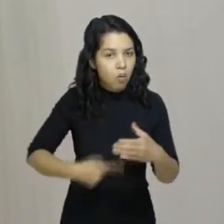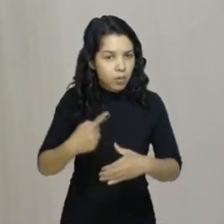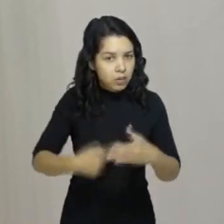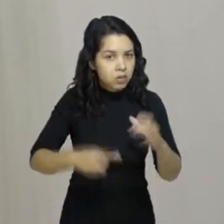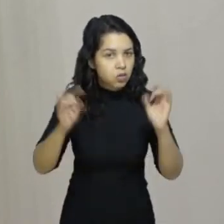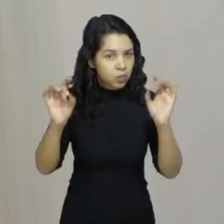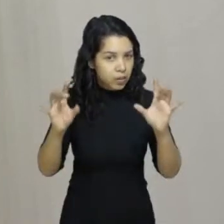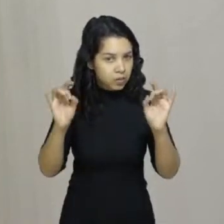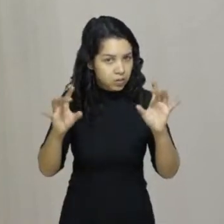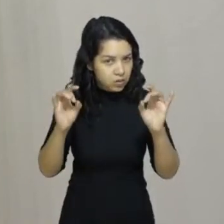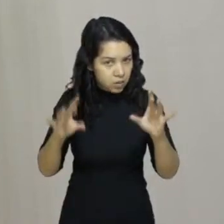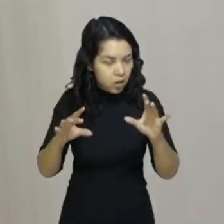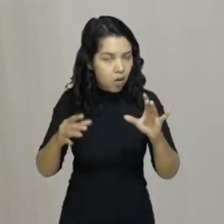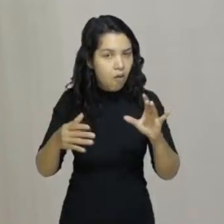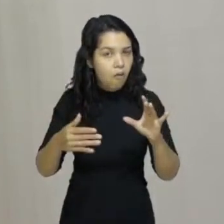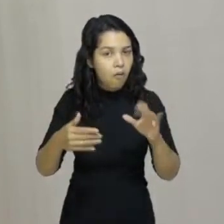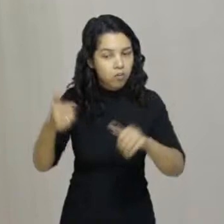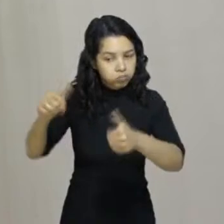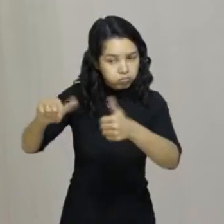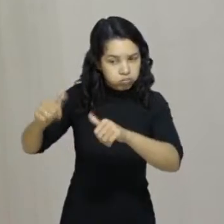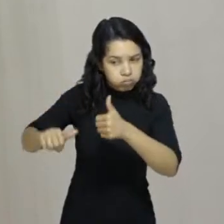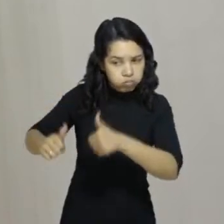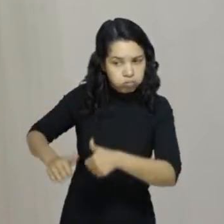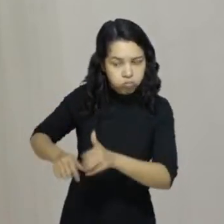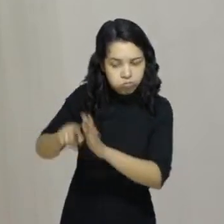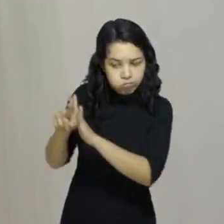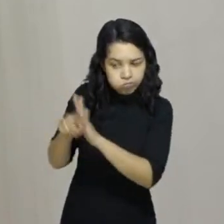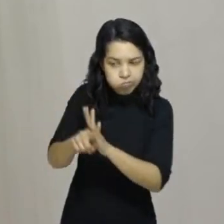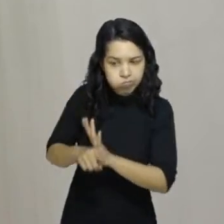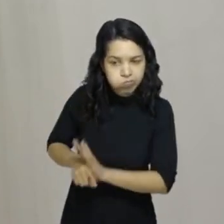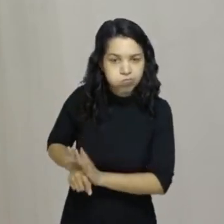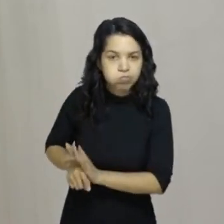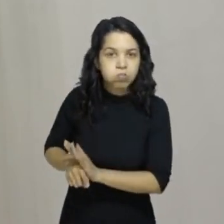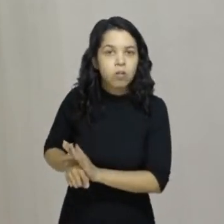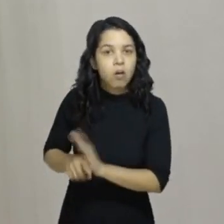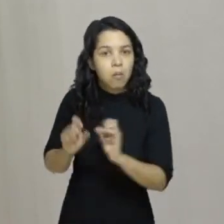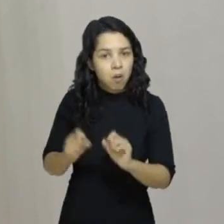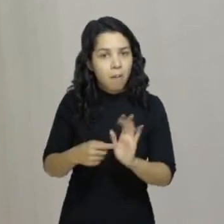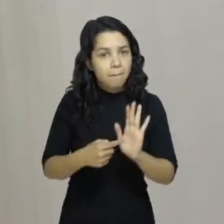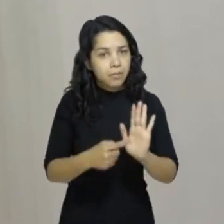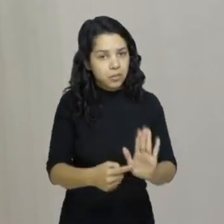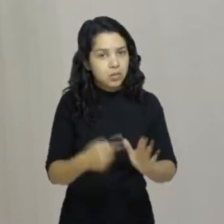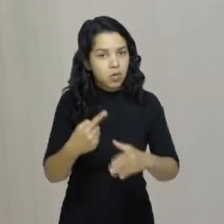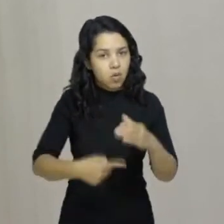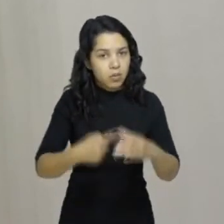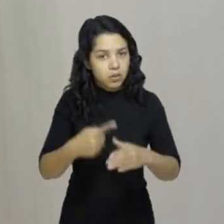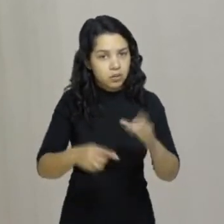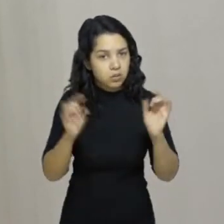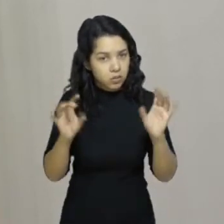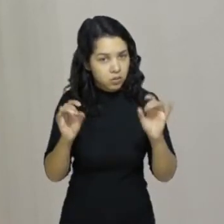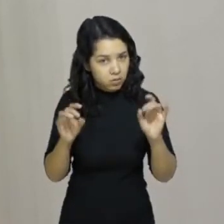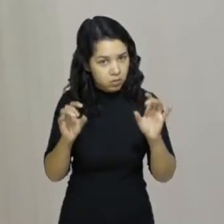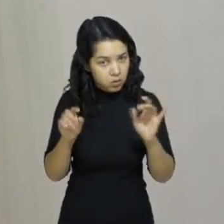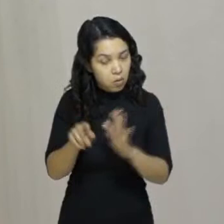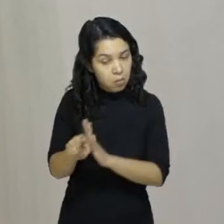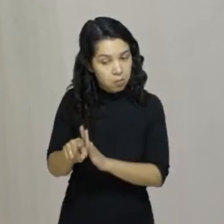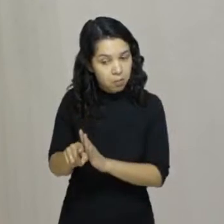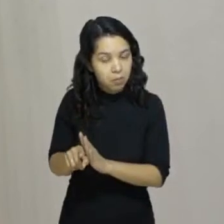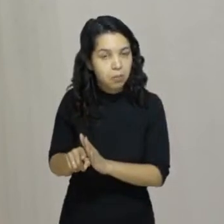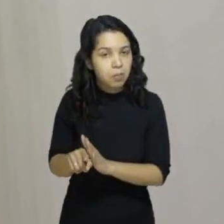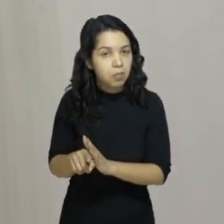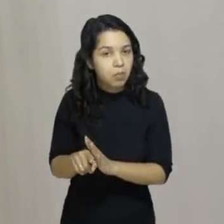as análises preliminares então quem sabe apresentar uma comissão especial de inquérito mas